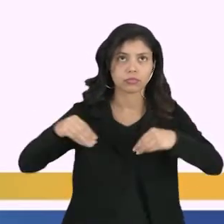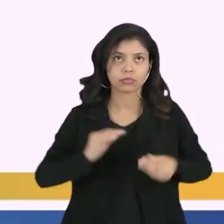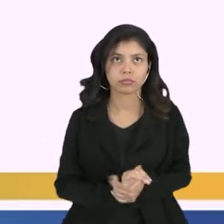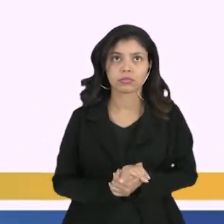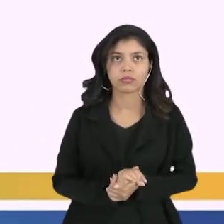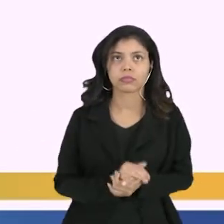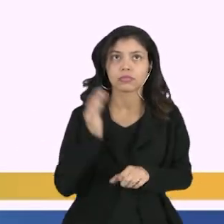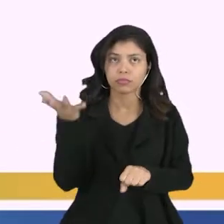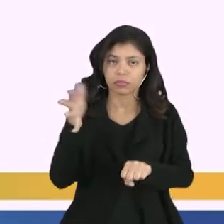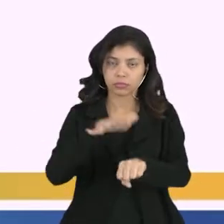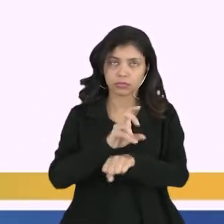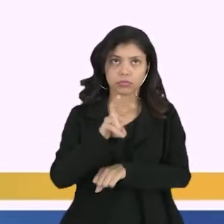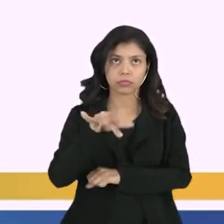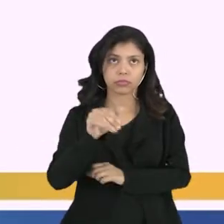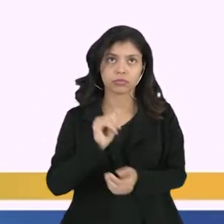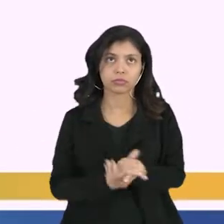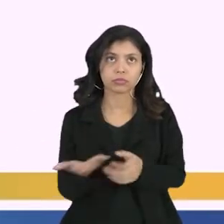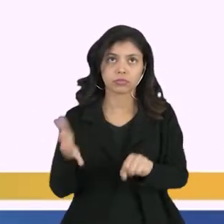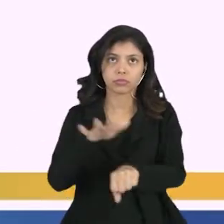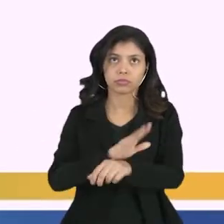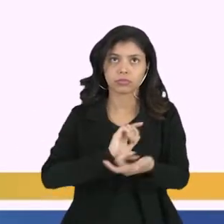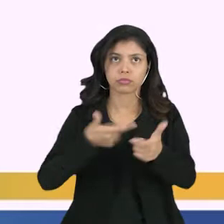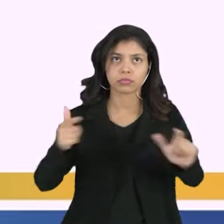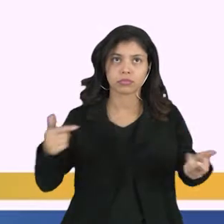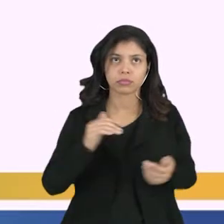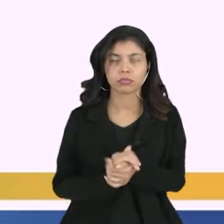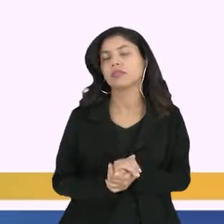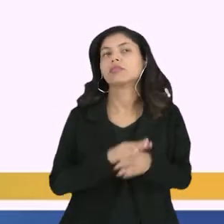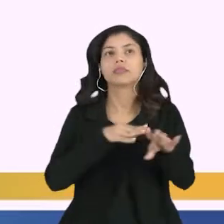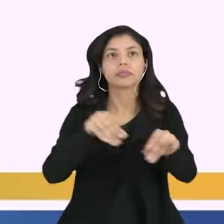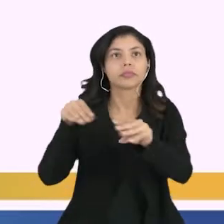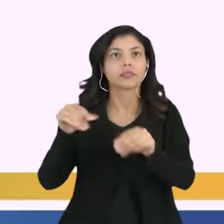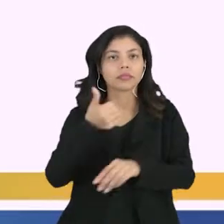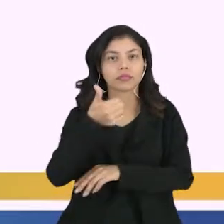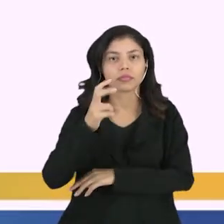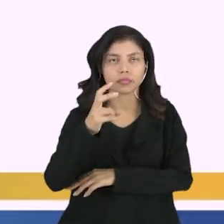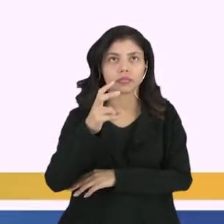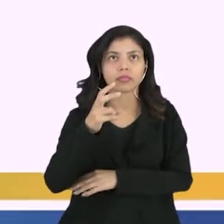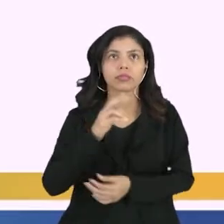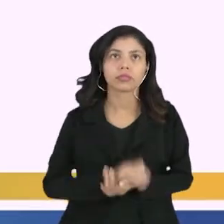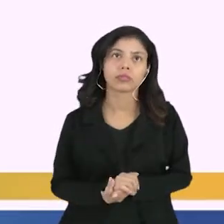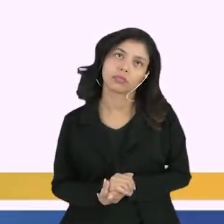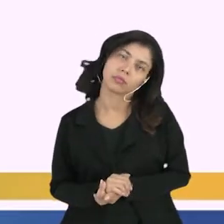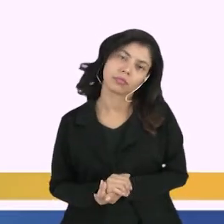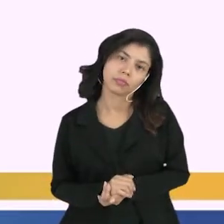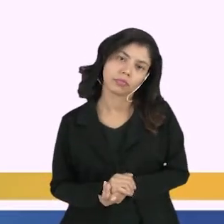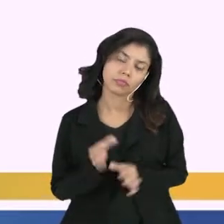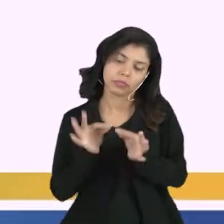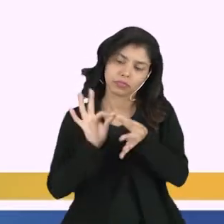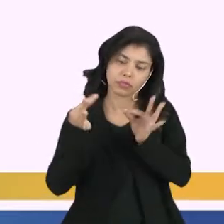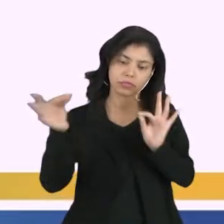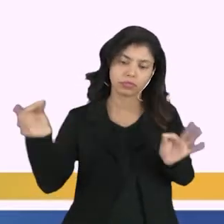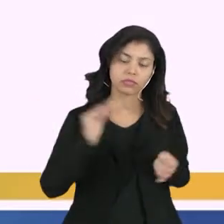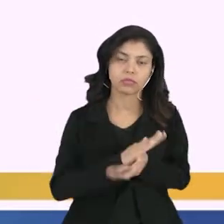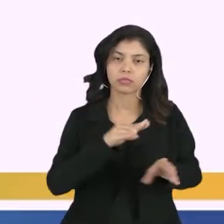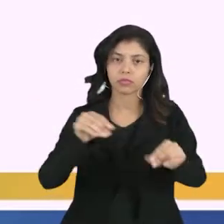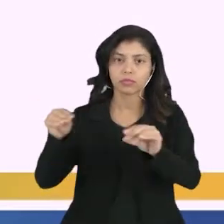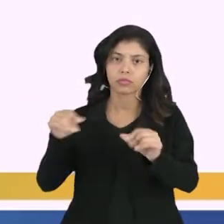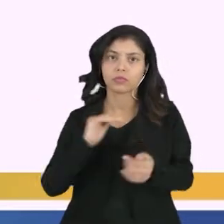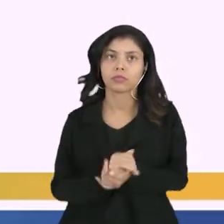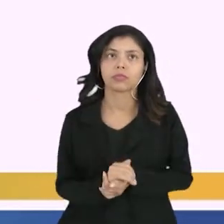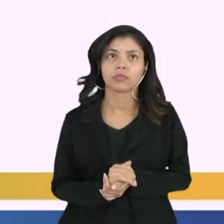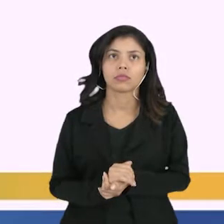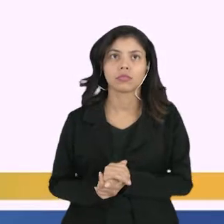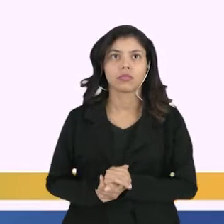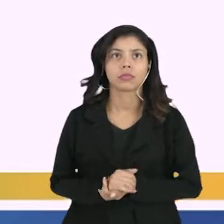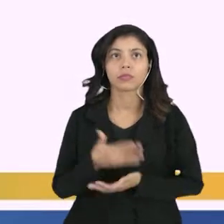do território da colônia em grandes porções de terra, né? Extensas porções de terra,